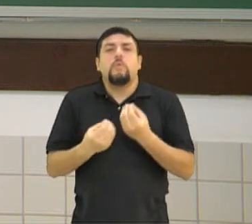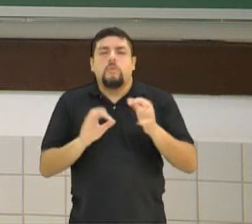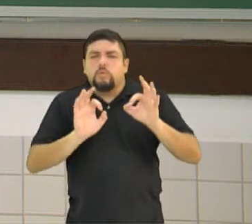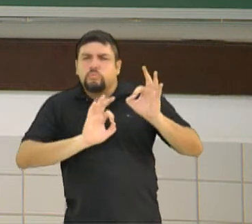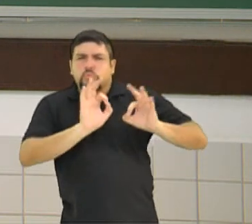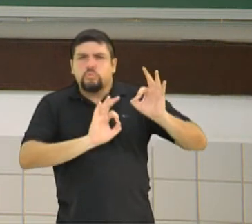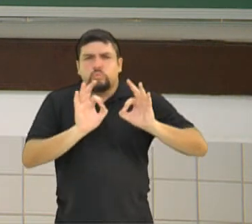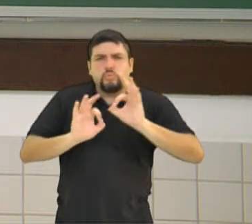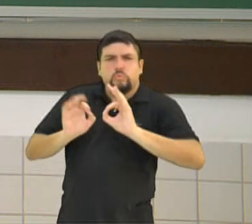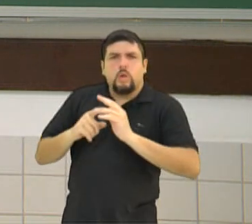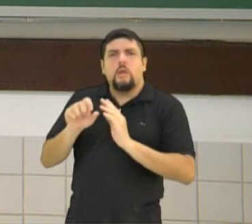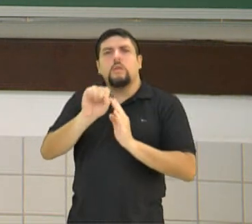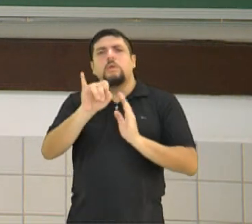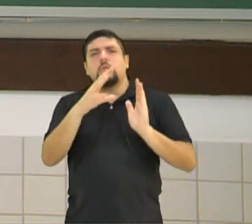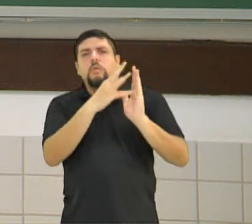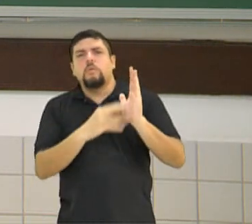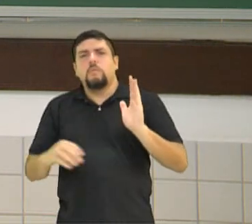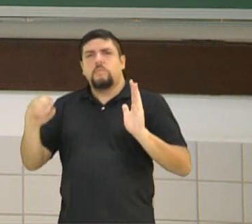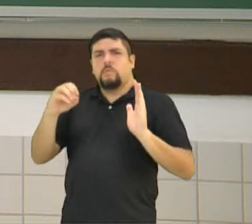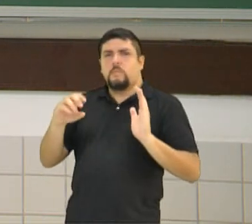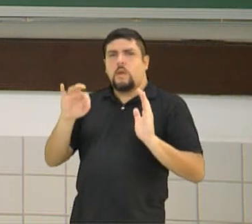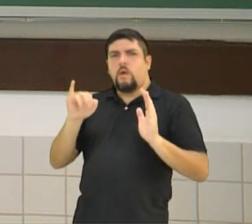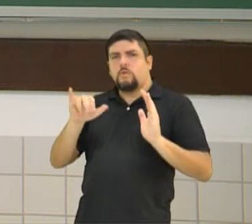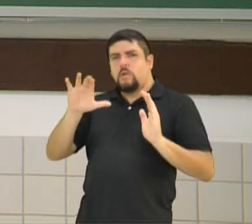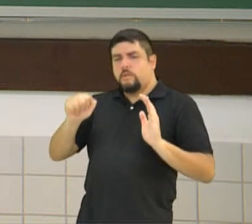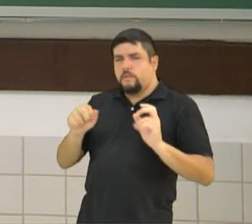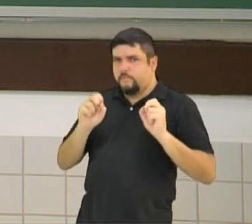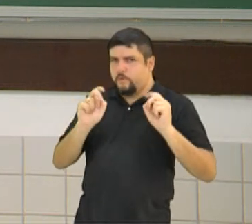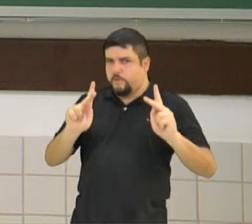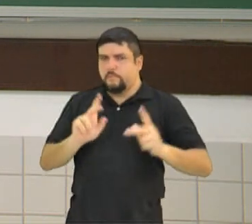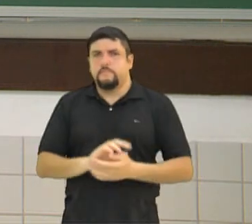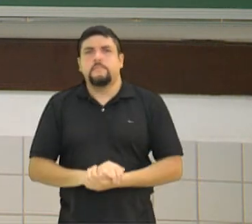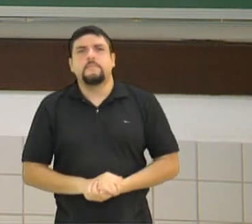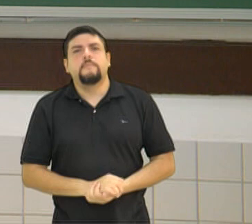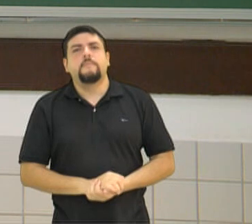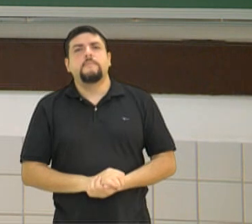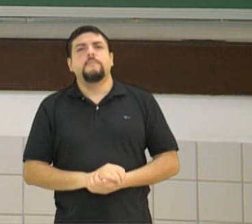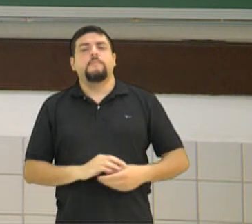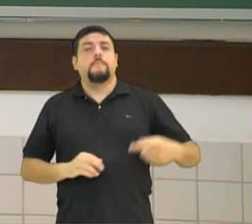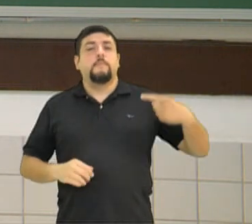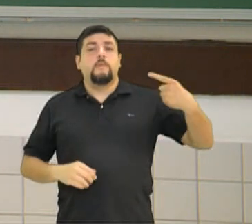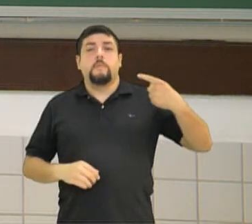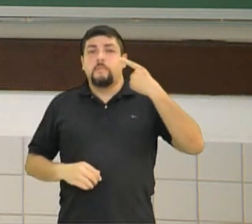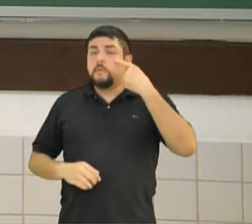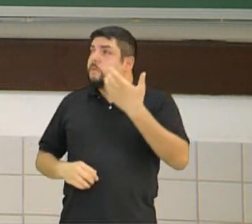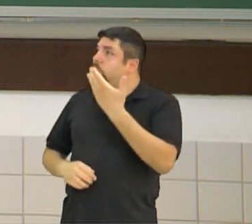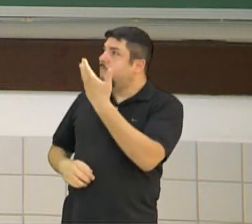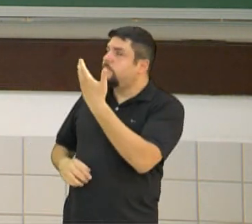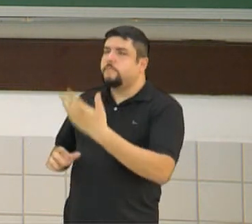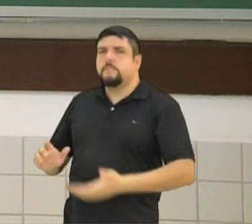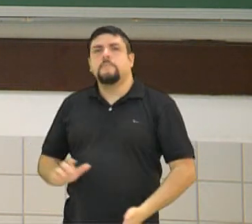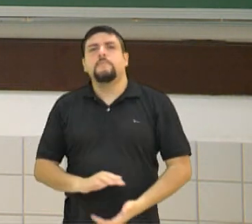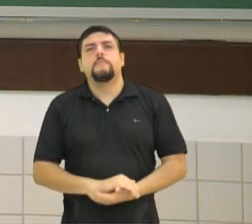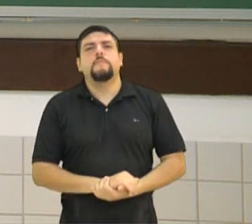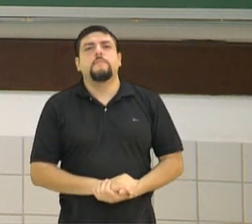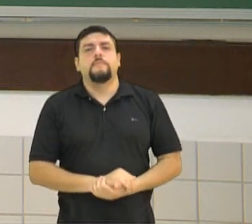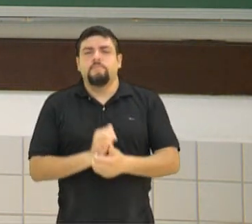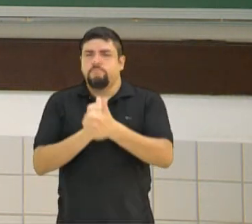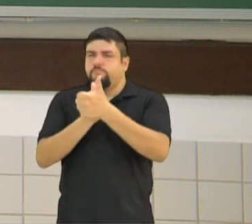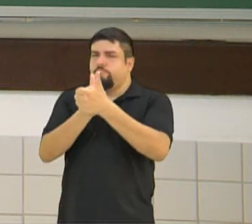compostos, se existe ou não a isomeria óptica. Show? Show! Primeiro composto, o butan 2-ol,